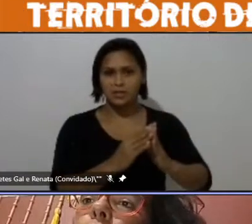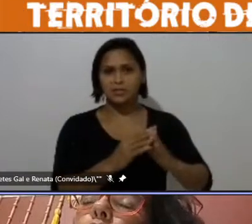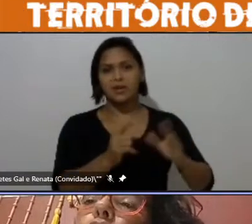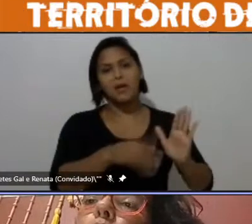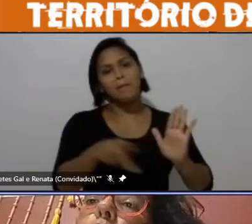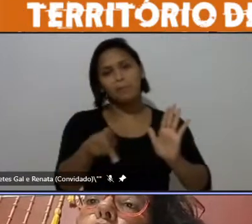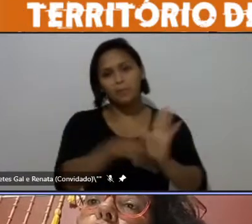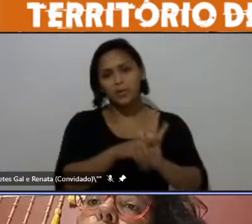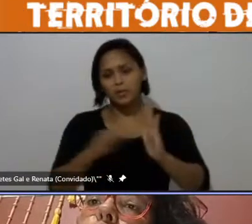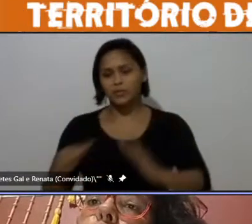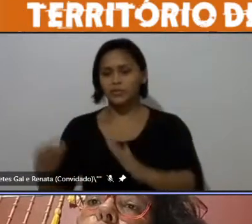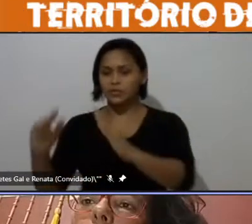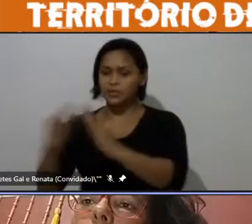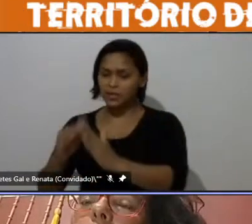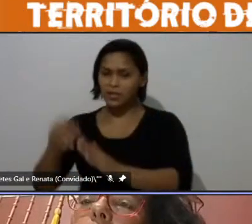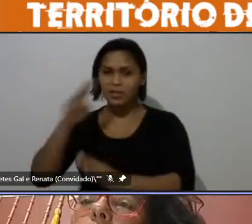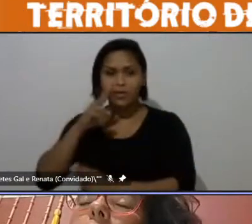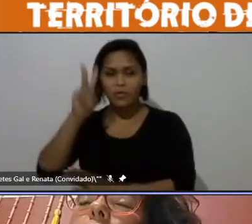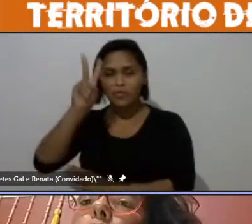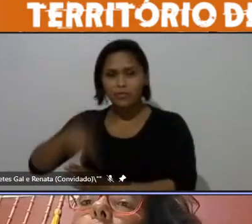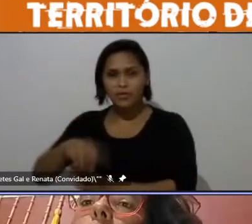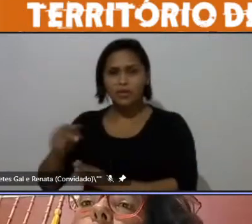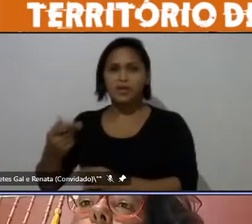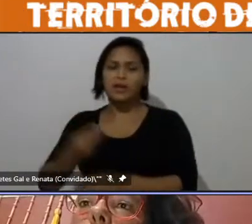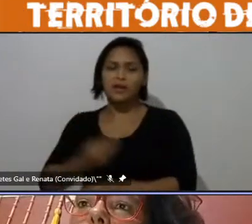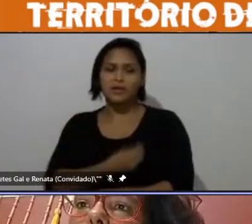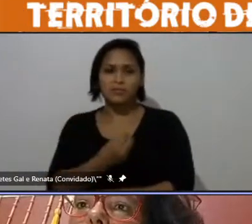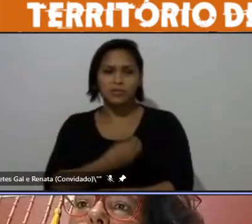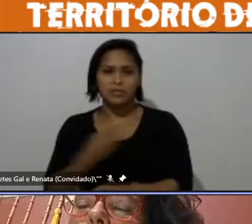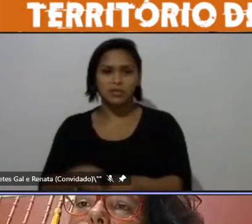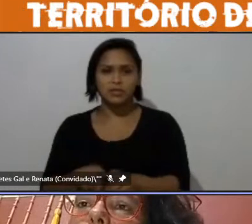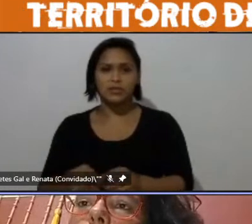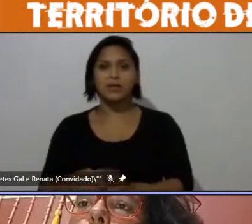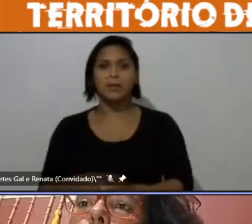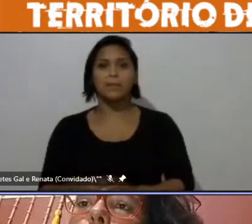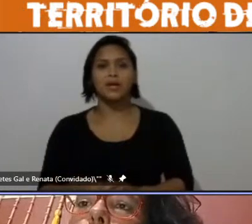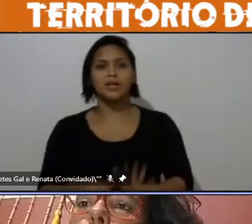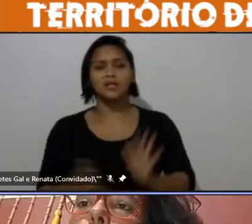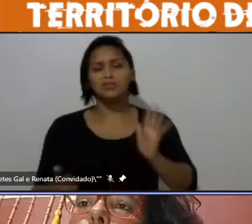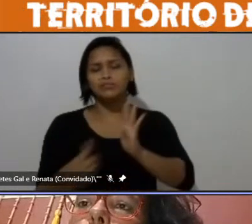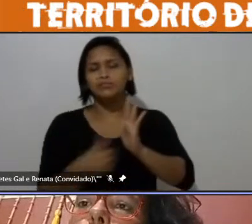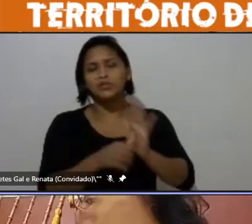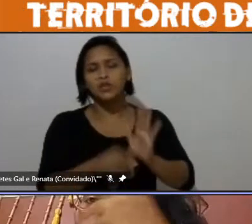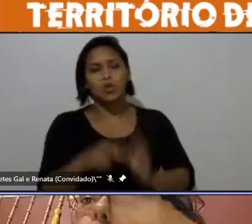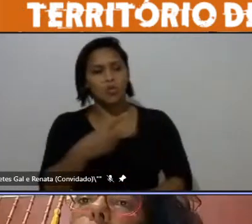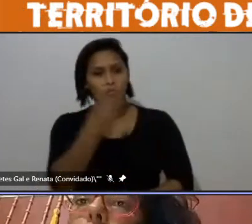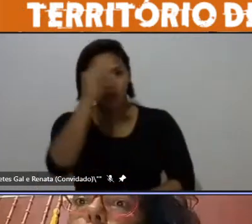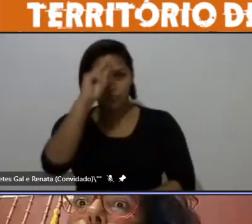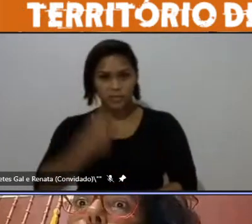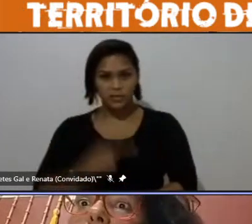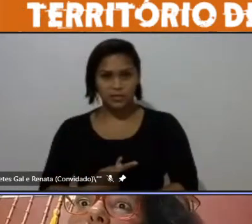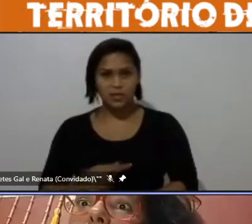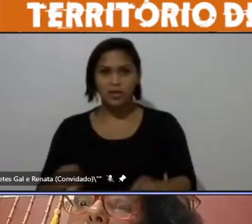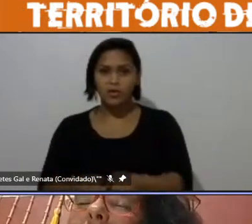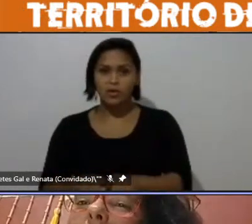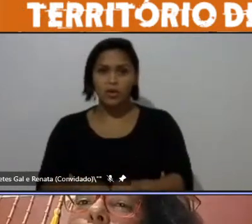Territorial do seu modo de vida e da sua identidade. Do ponto de vista dos direitos